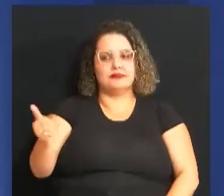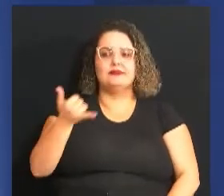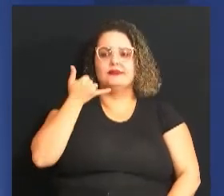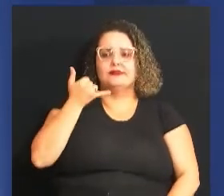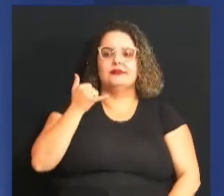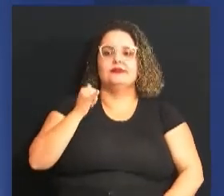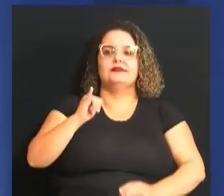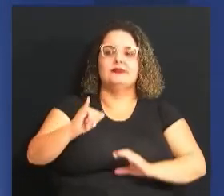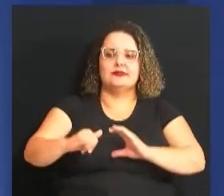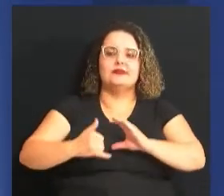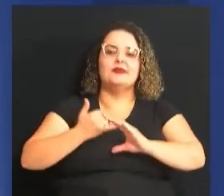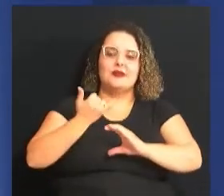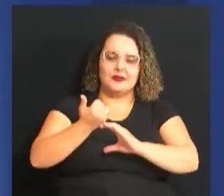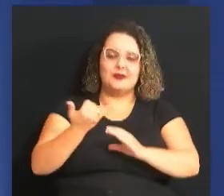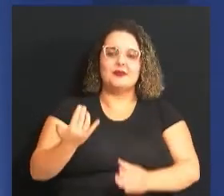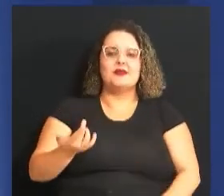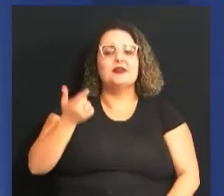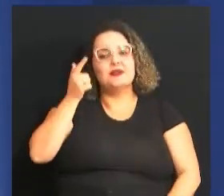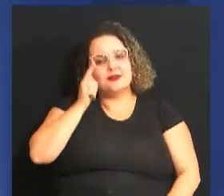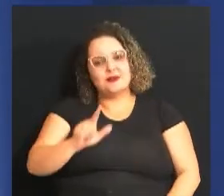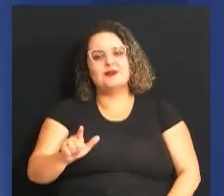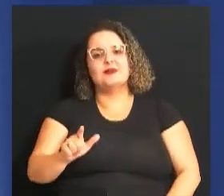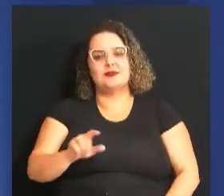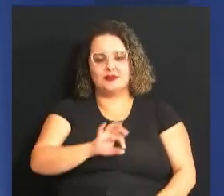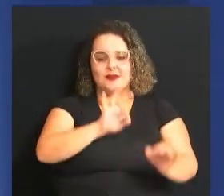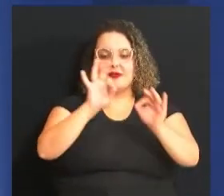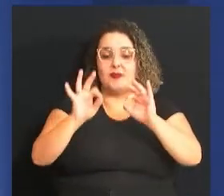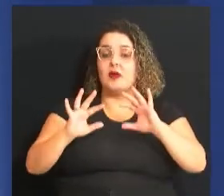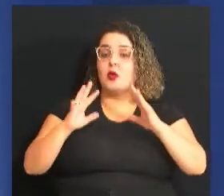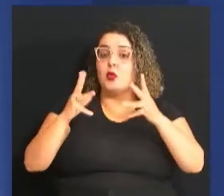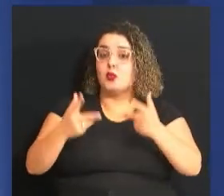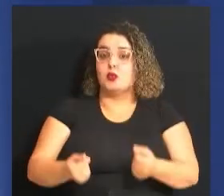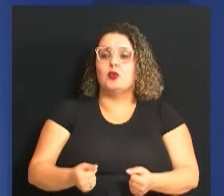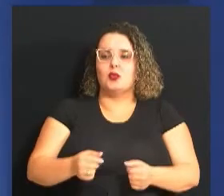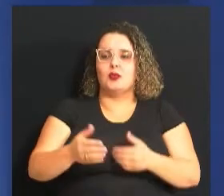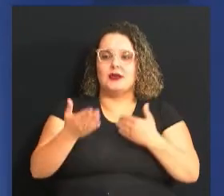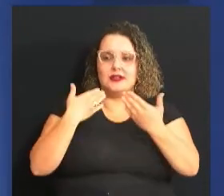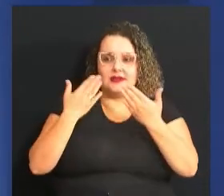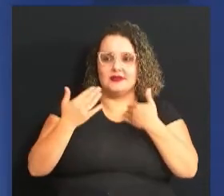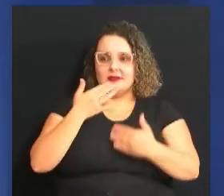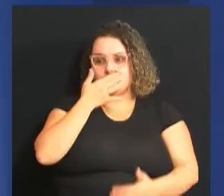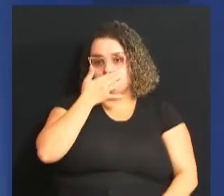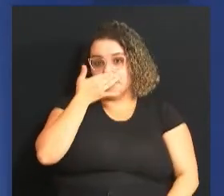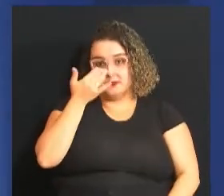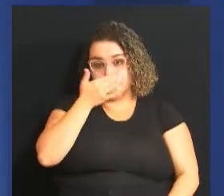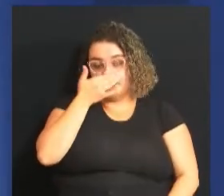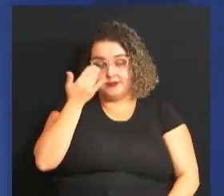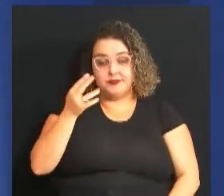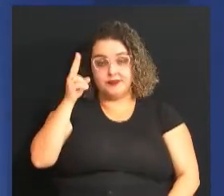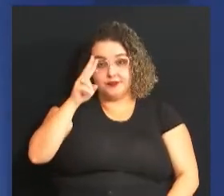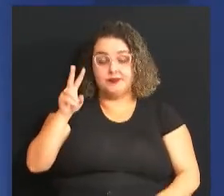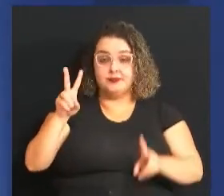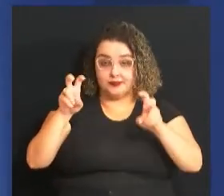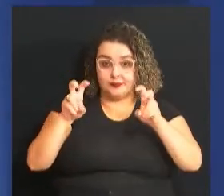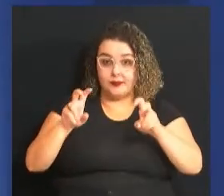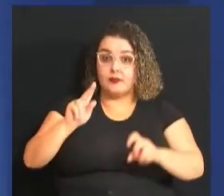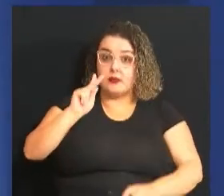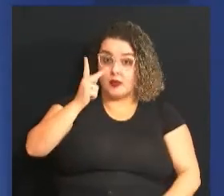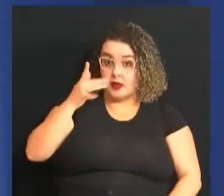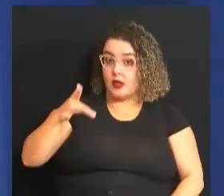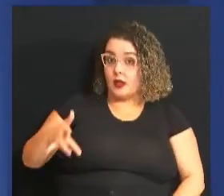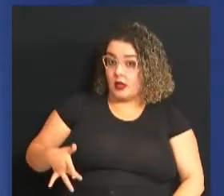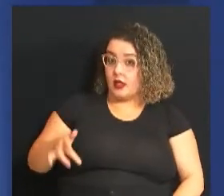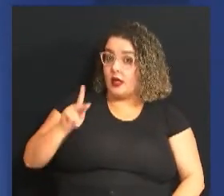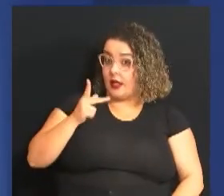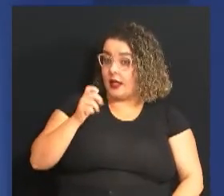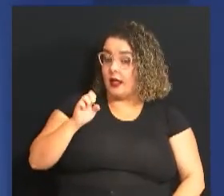nosso canal e você continua acompanhando toda a nossa conversa. Lembrando, o tema de hoje é hepatite e de